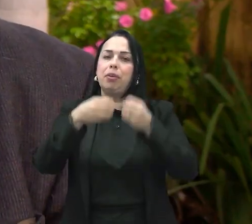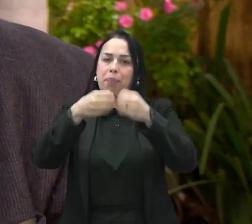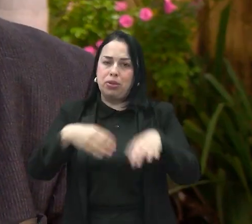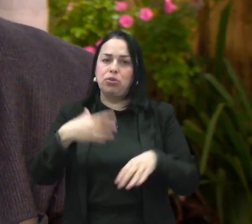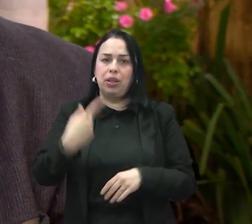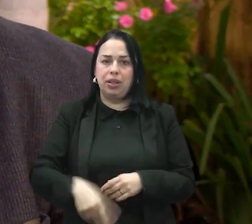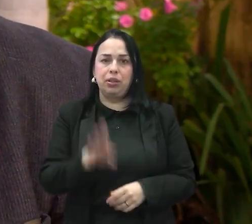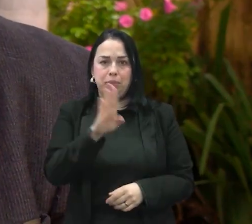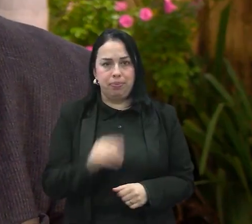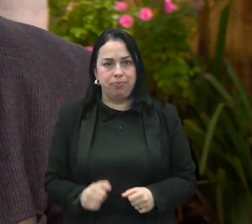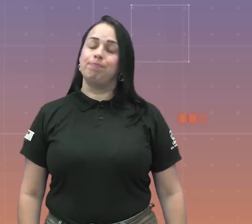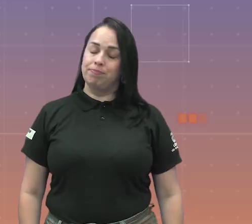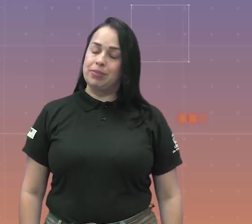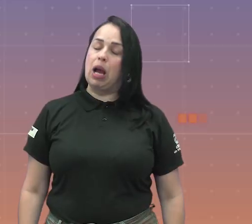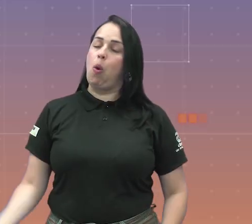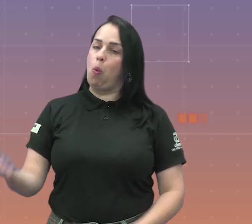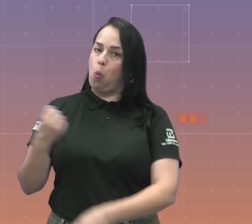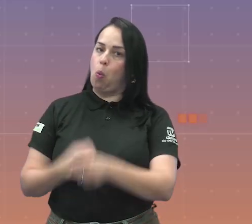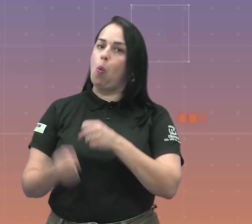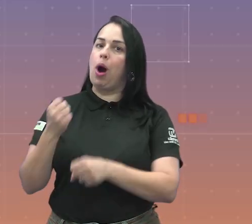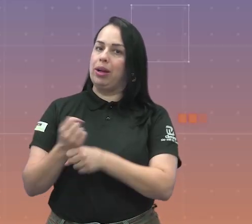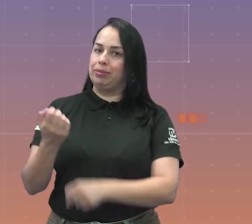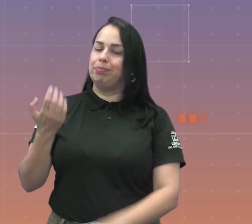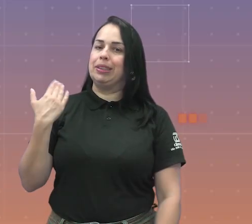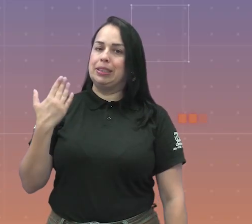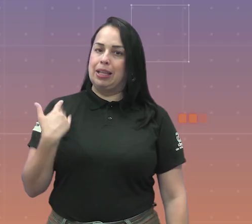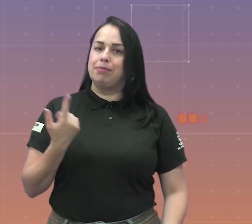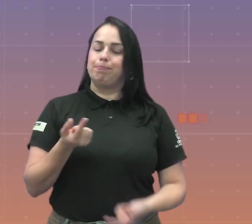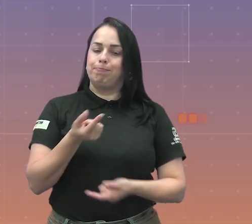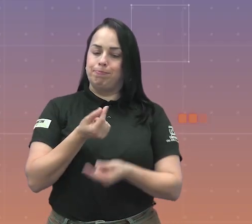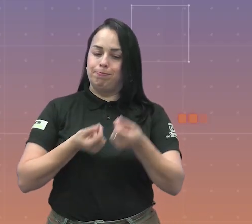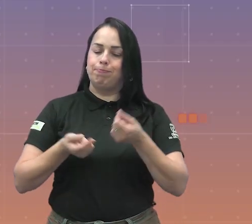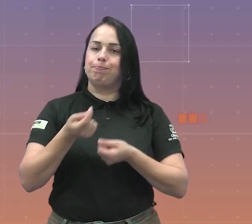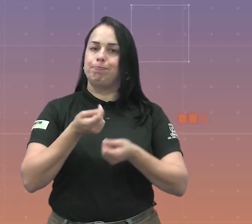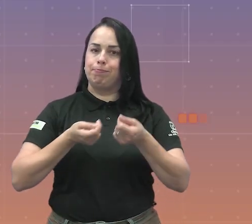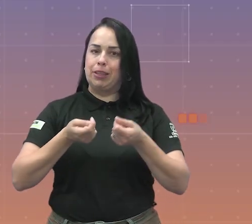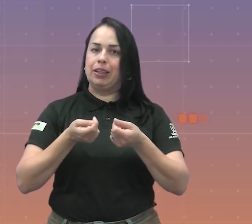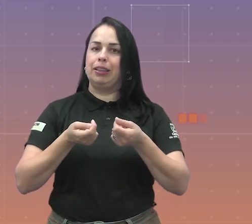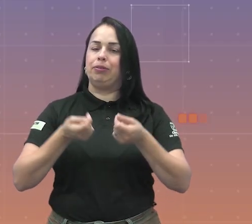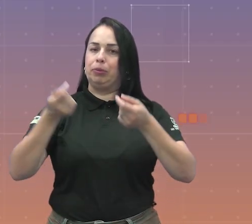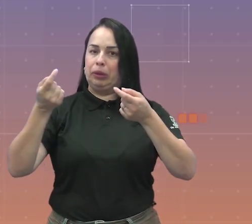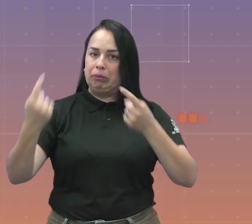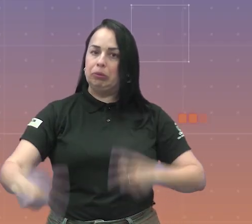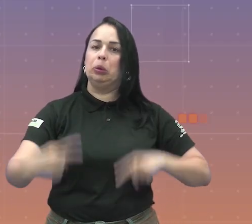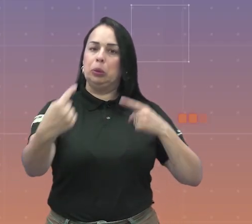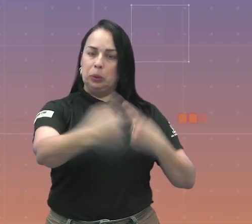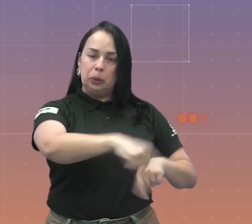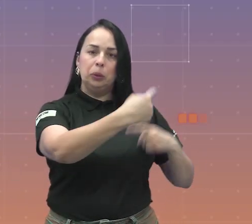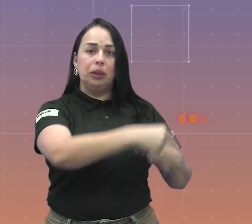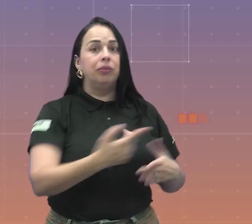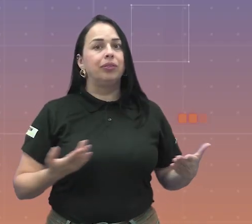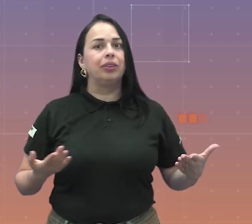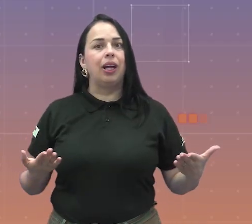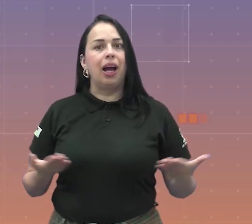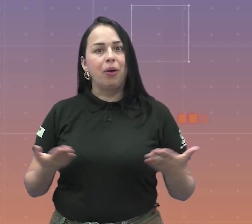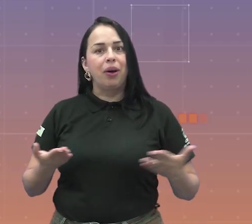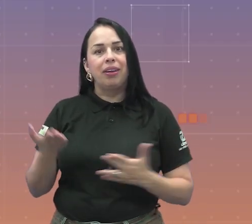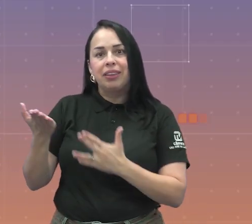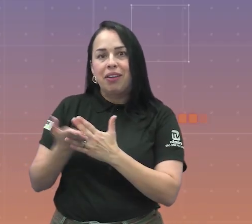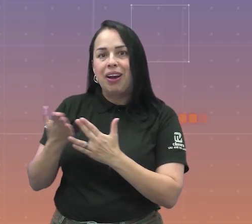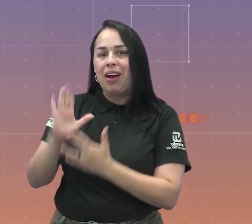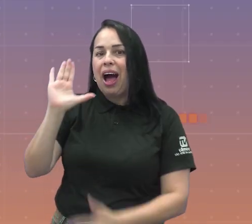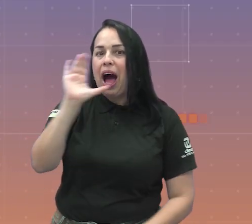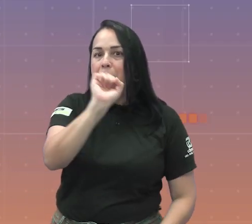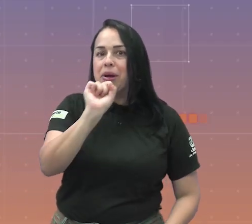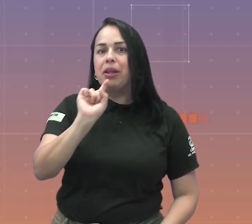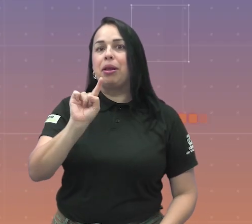algum sofrimento da indústria brasileira. É um ano em que a economia do nosso país e município precisou enfrentar desafios, né?